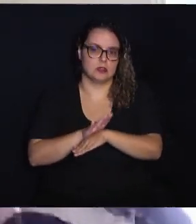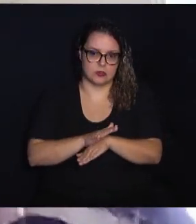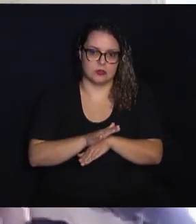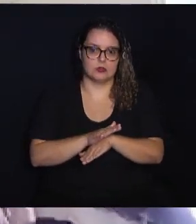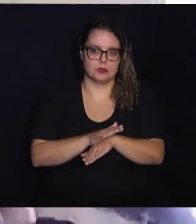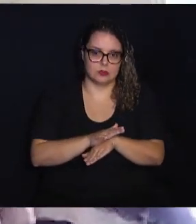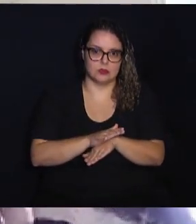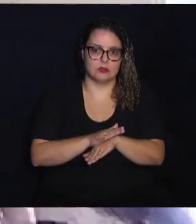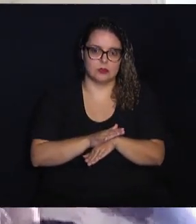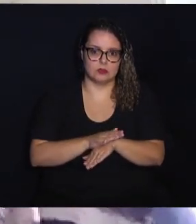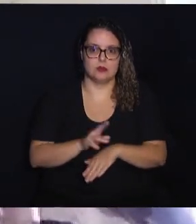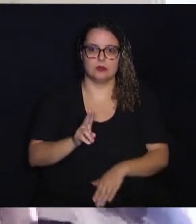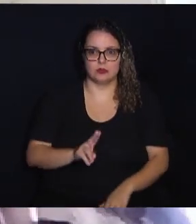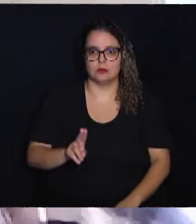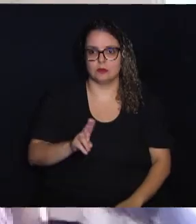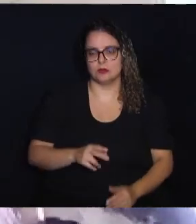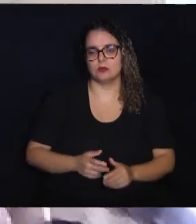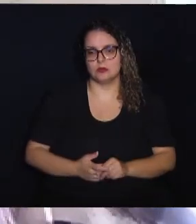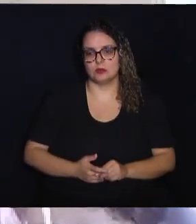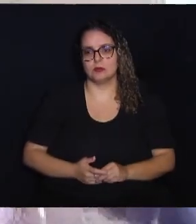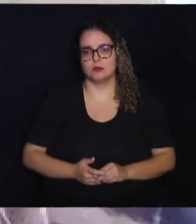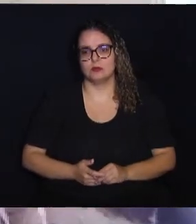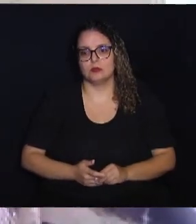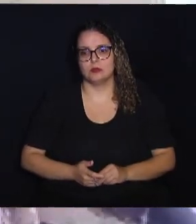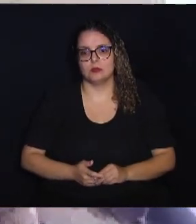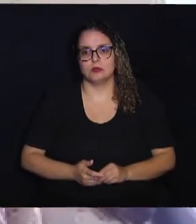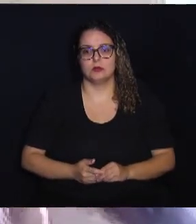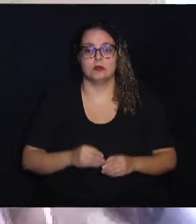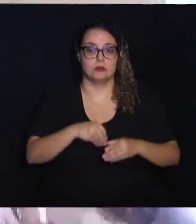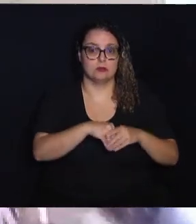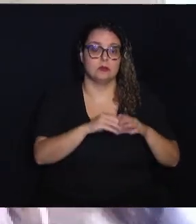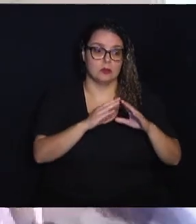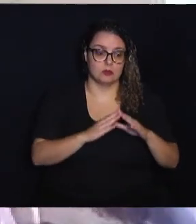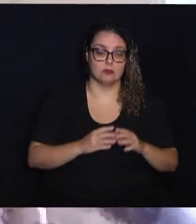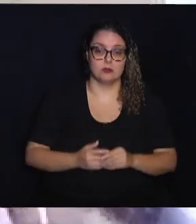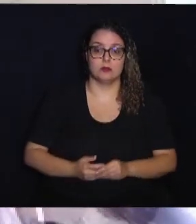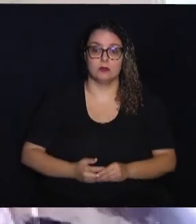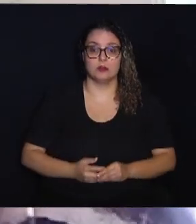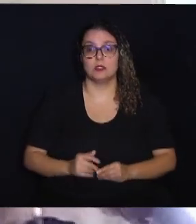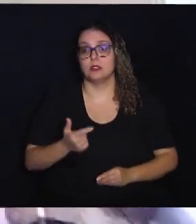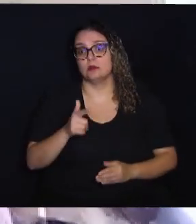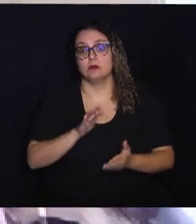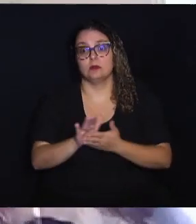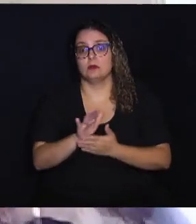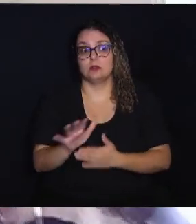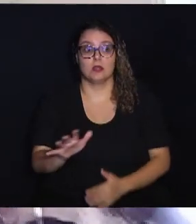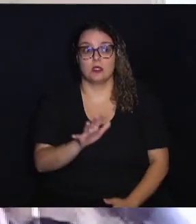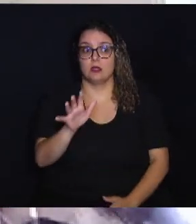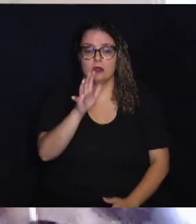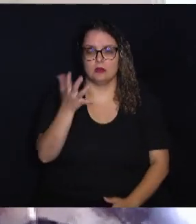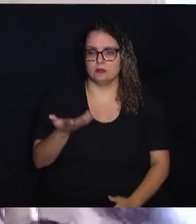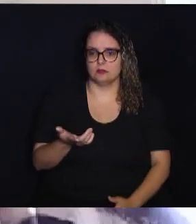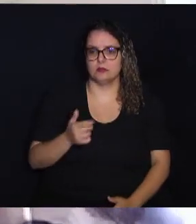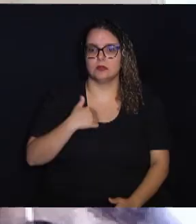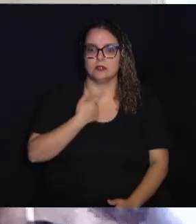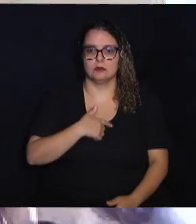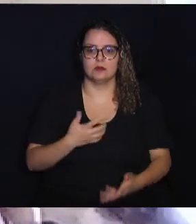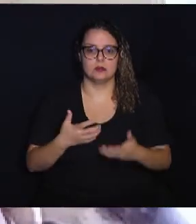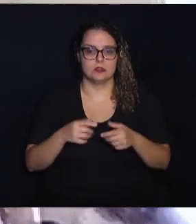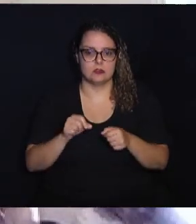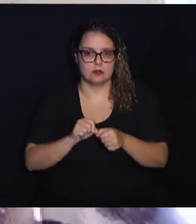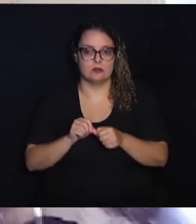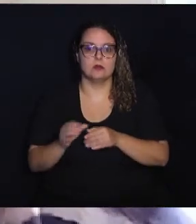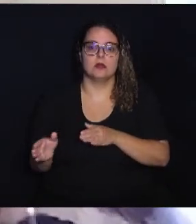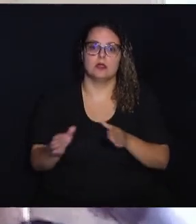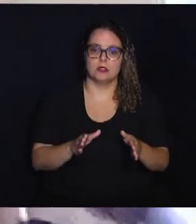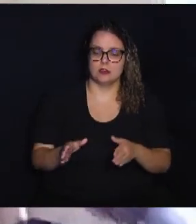viabilizaria o uso, né, em casas, assim, e não teria um custo absurdo, né? Então, a gente queria fazer